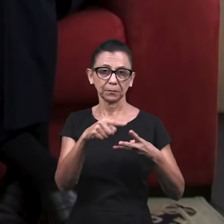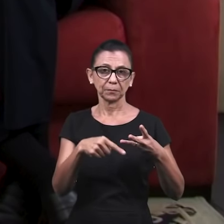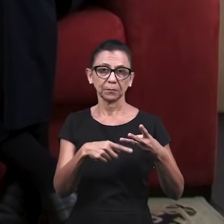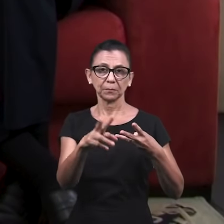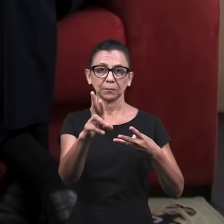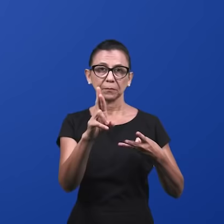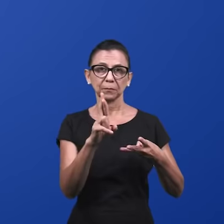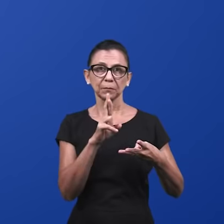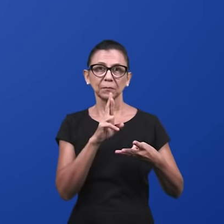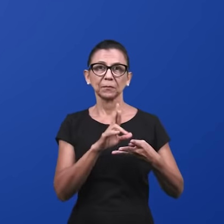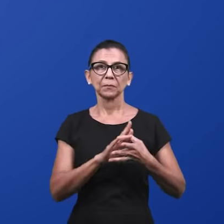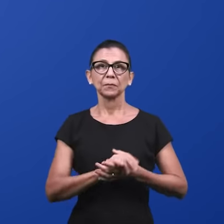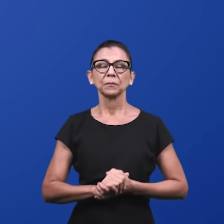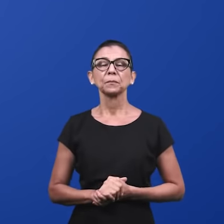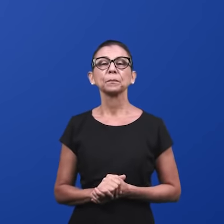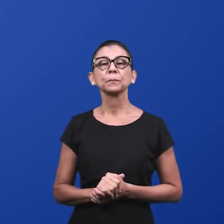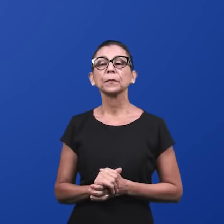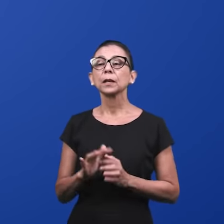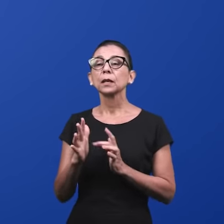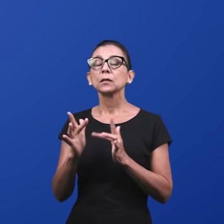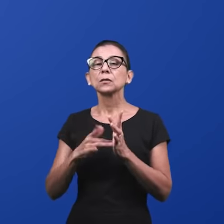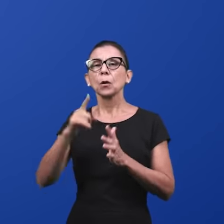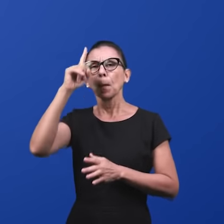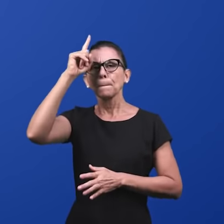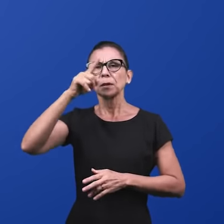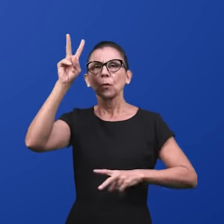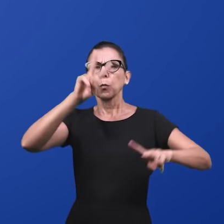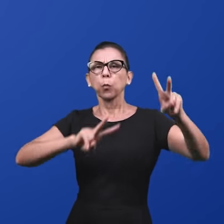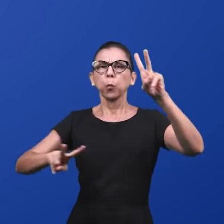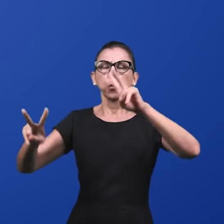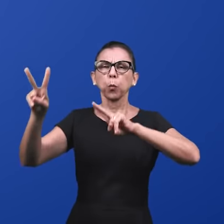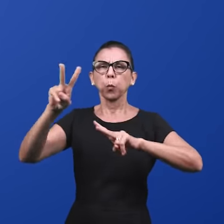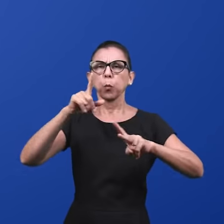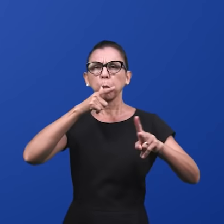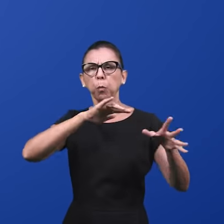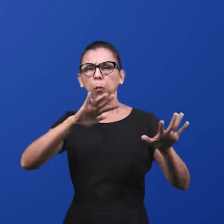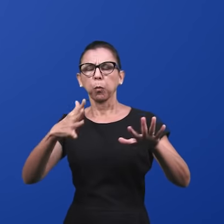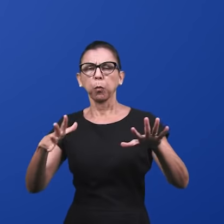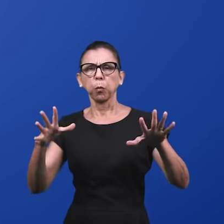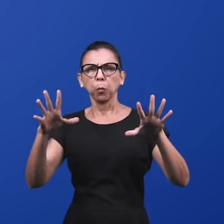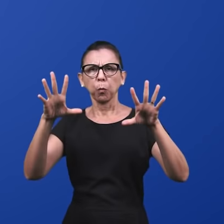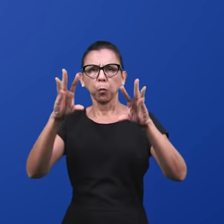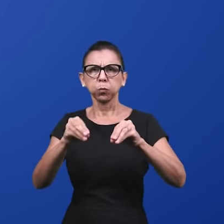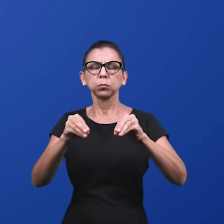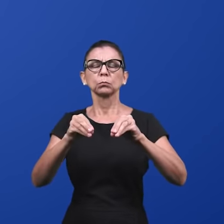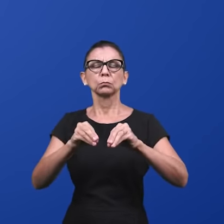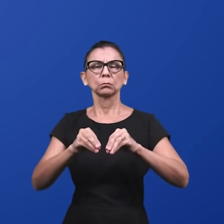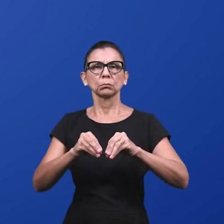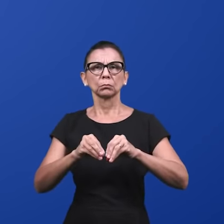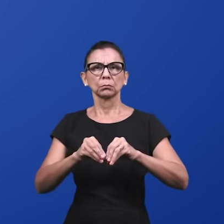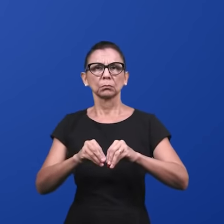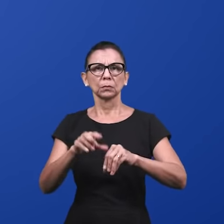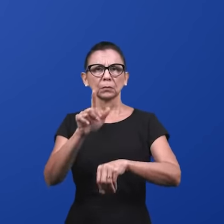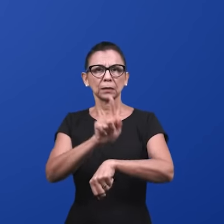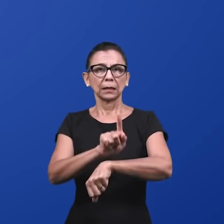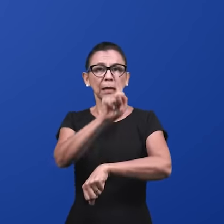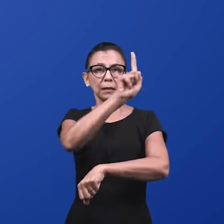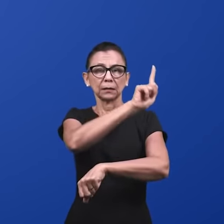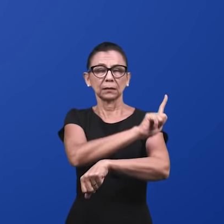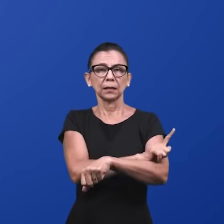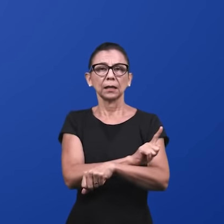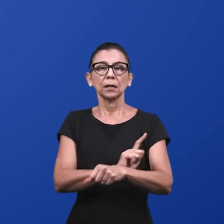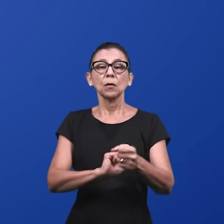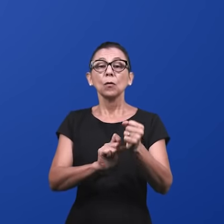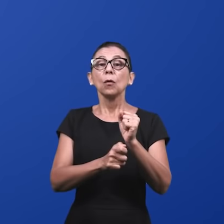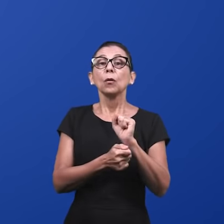três respostas. Ruth, quando Jesus repreendeu a tempestade no mar da Galileia, onde estava o